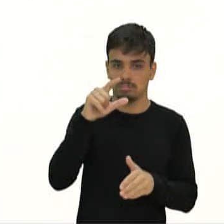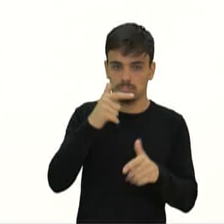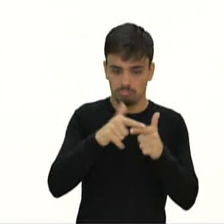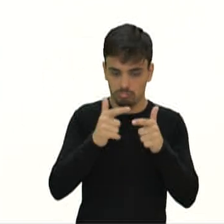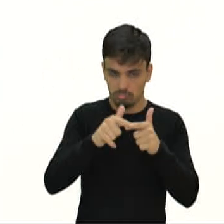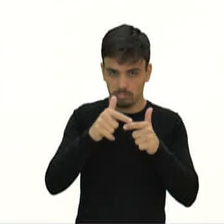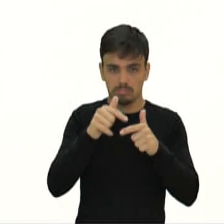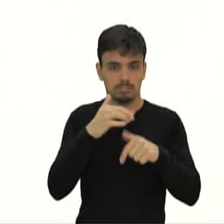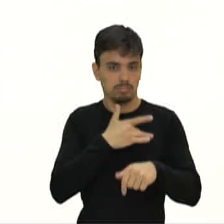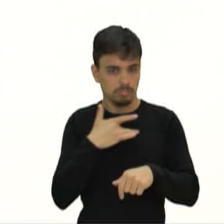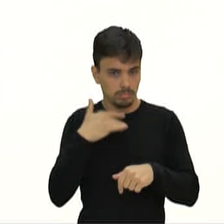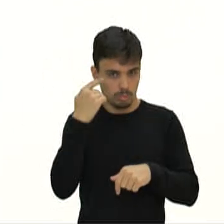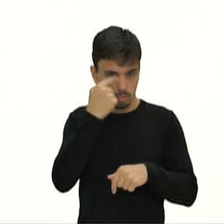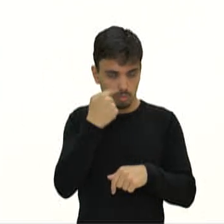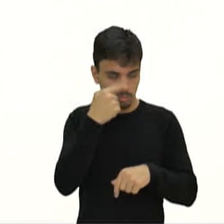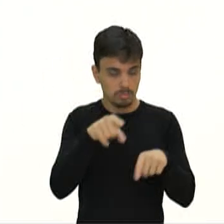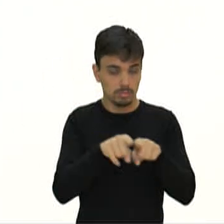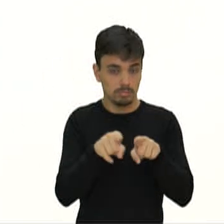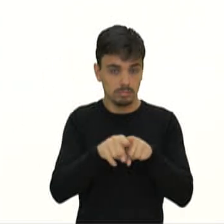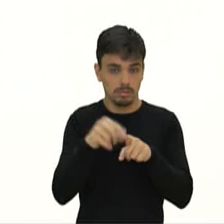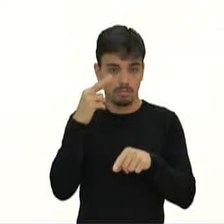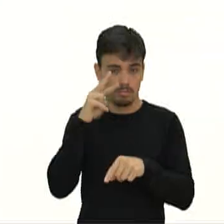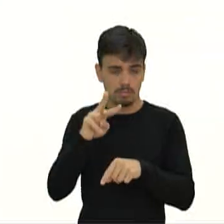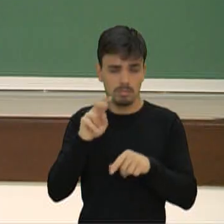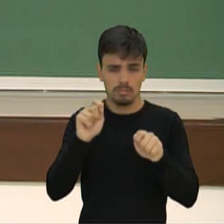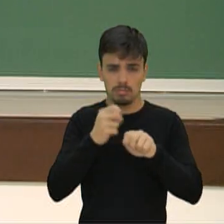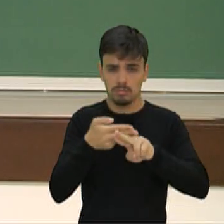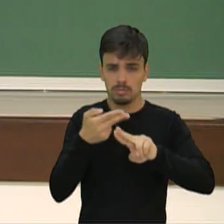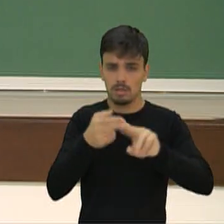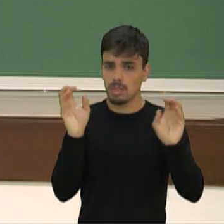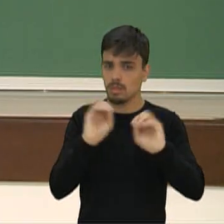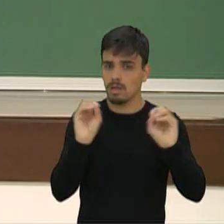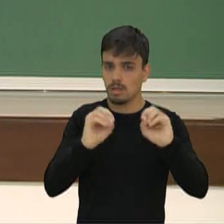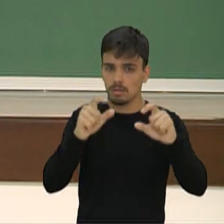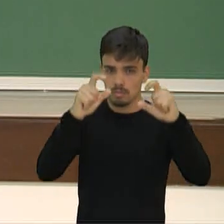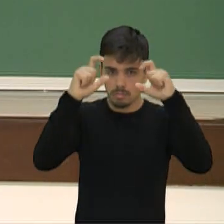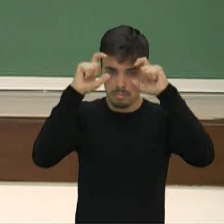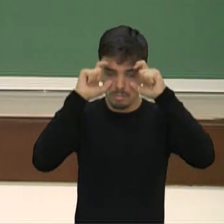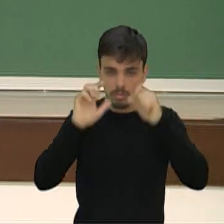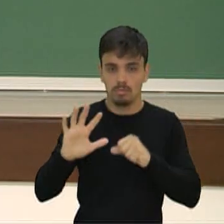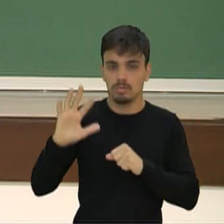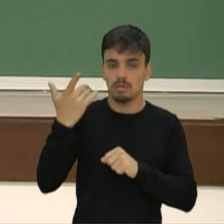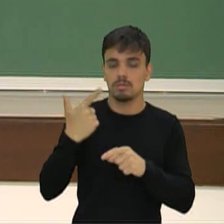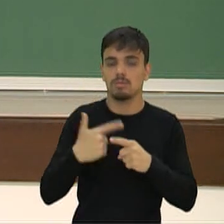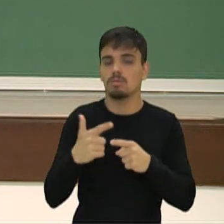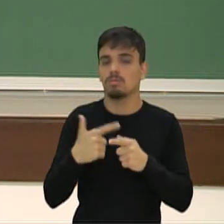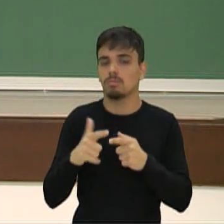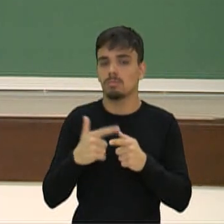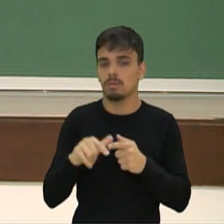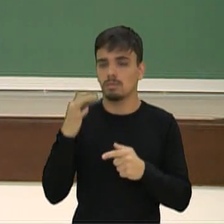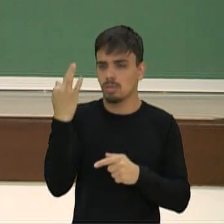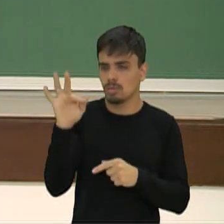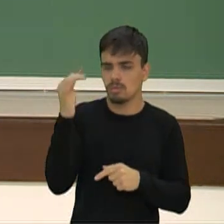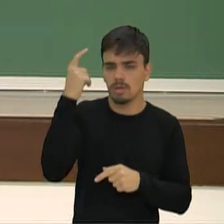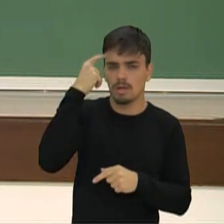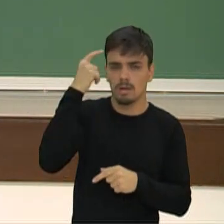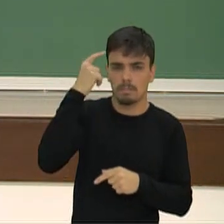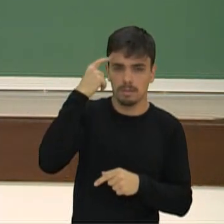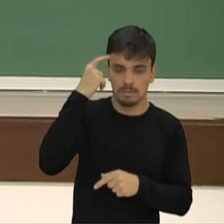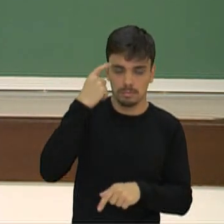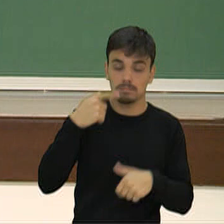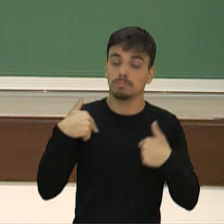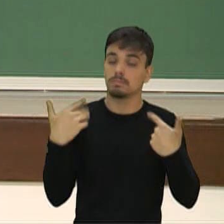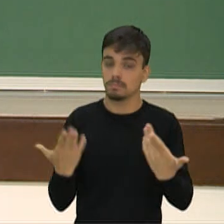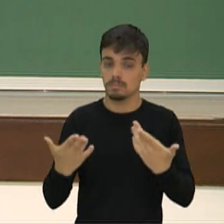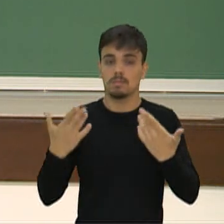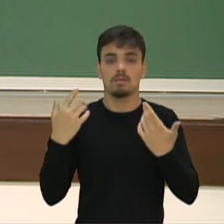que tem astigmatismo ficar muito tempo sem a utilização de óculos vai causar severas dores de cabeça, Por isso é